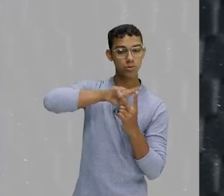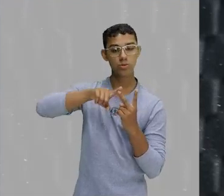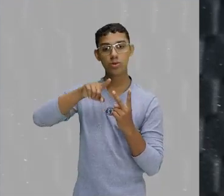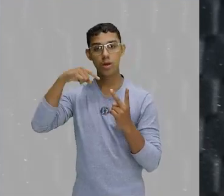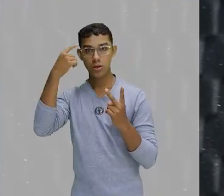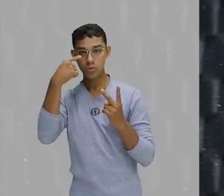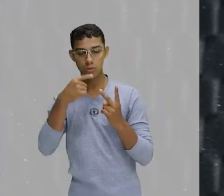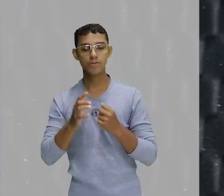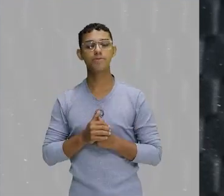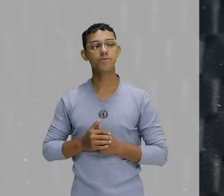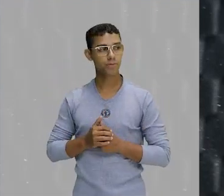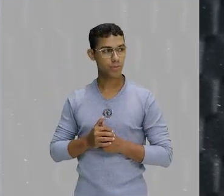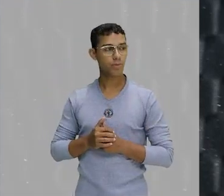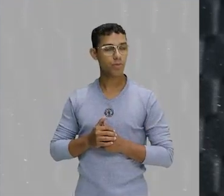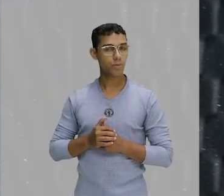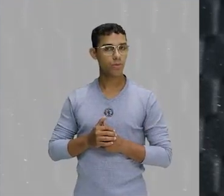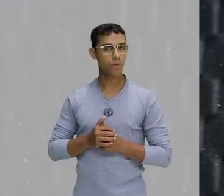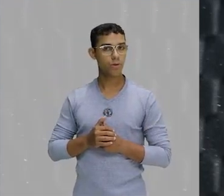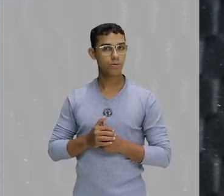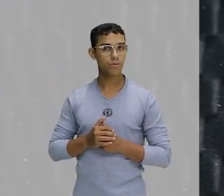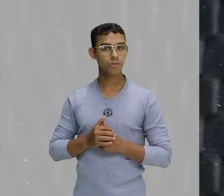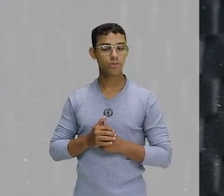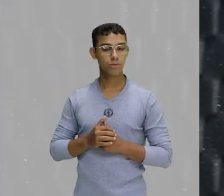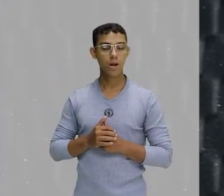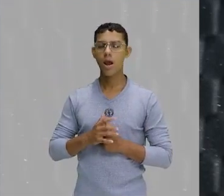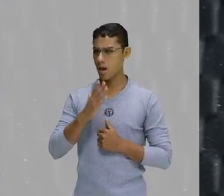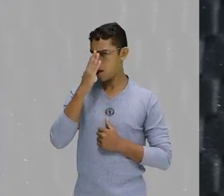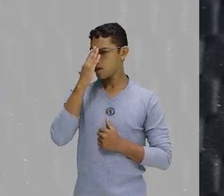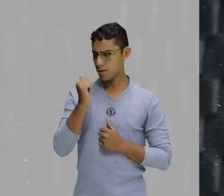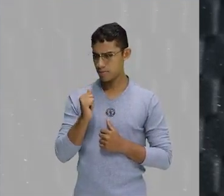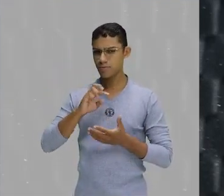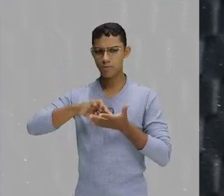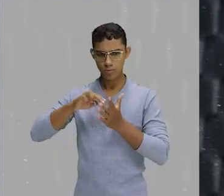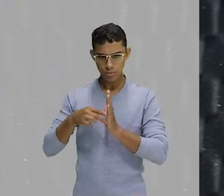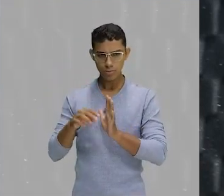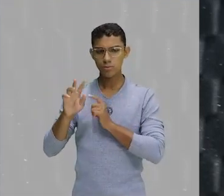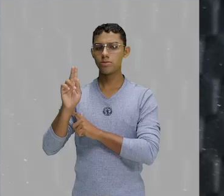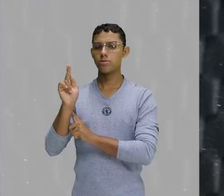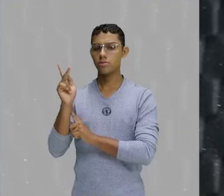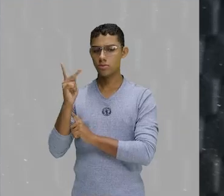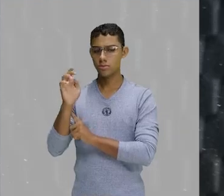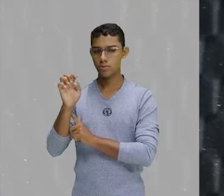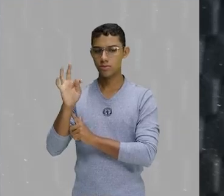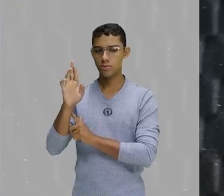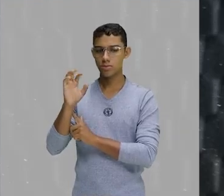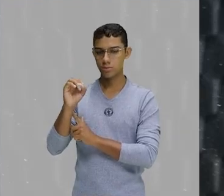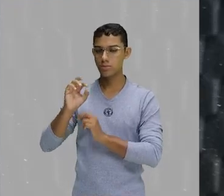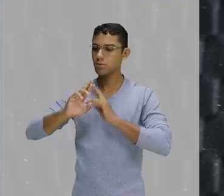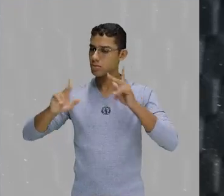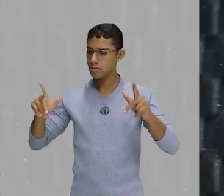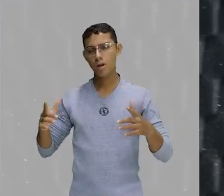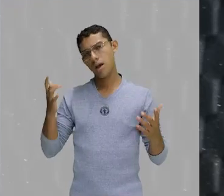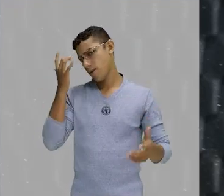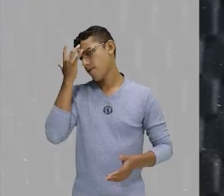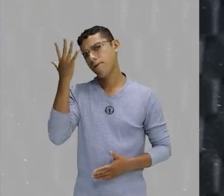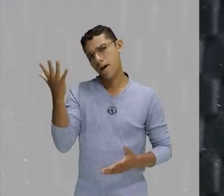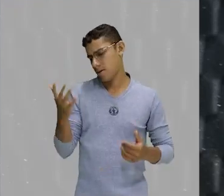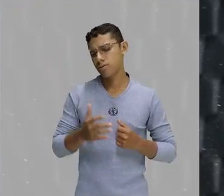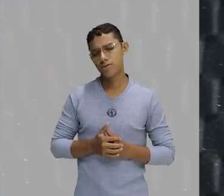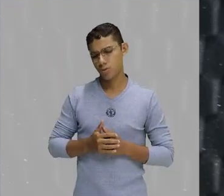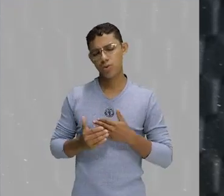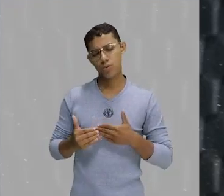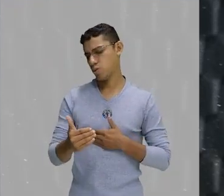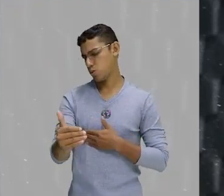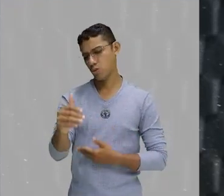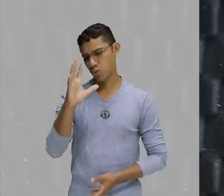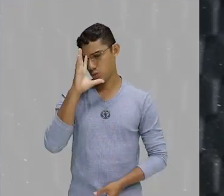Então, vamos dar continuidade. Já sabendo o que significa hétero, que é diferente, vai ser mais fácil continuar